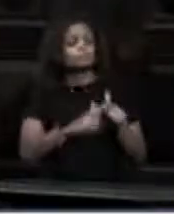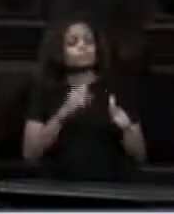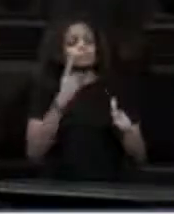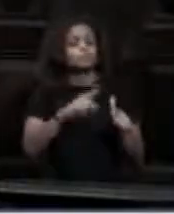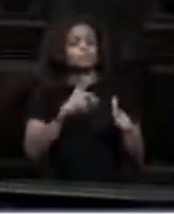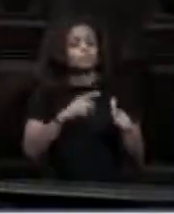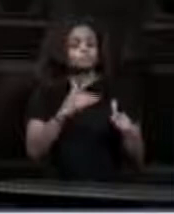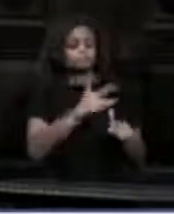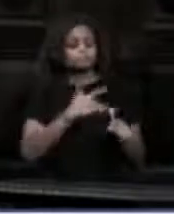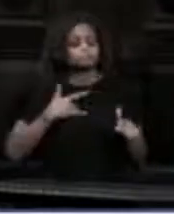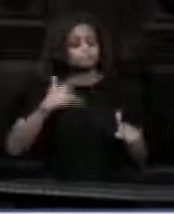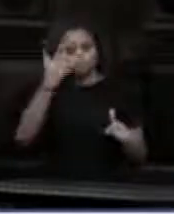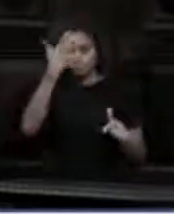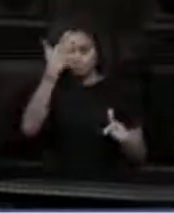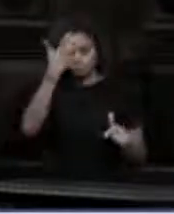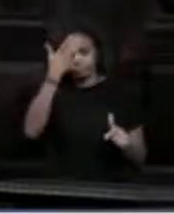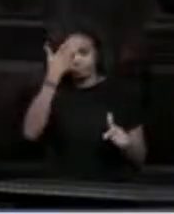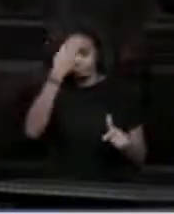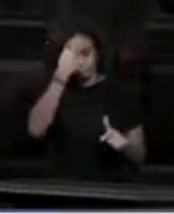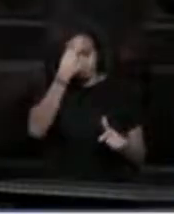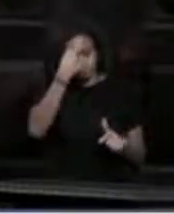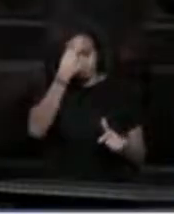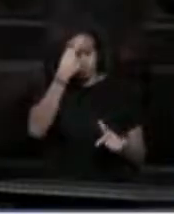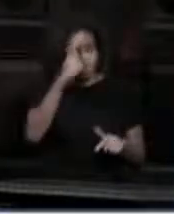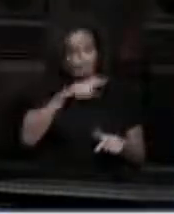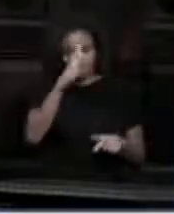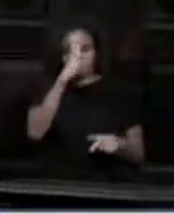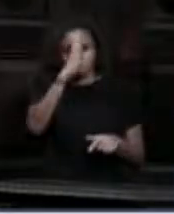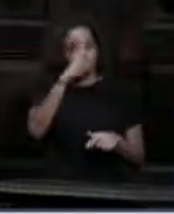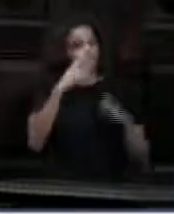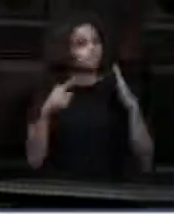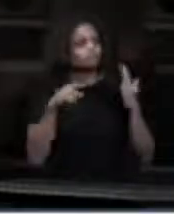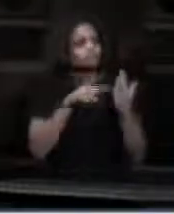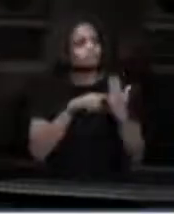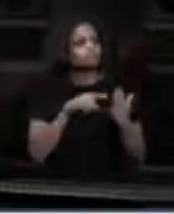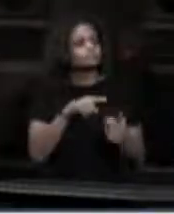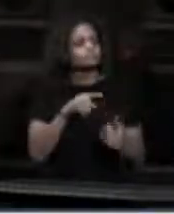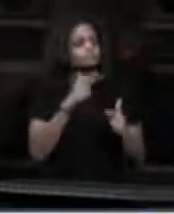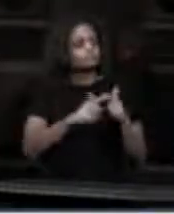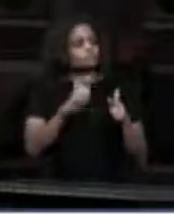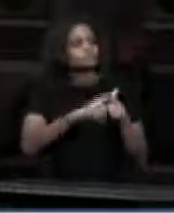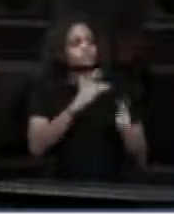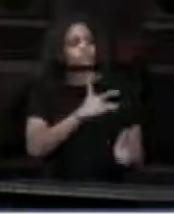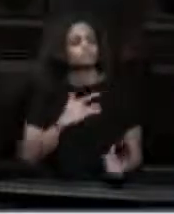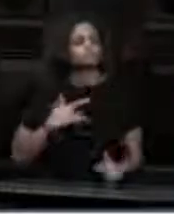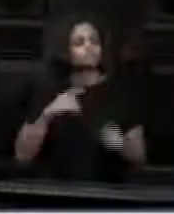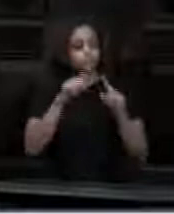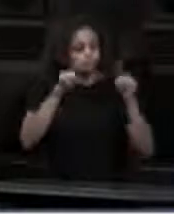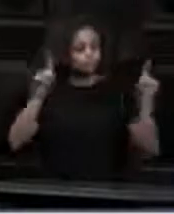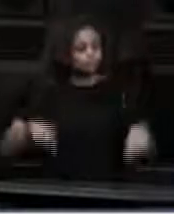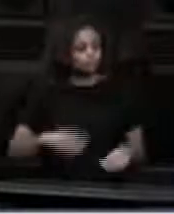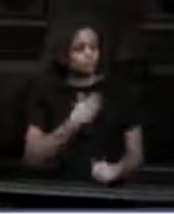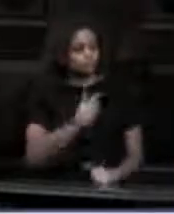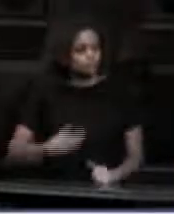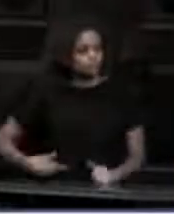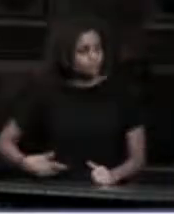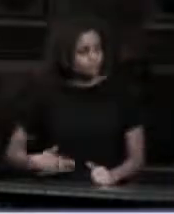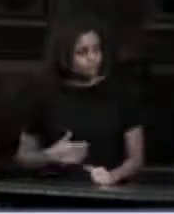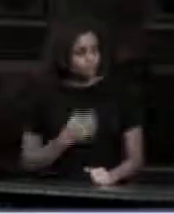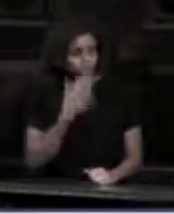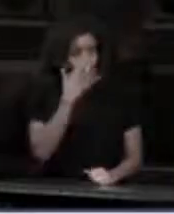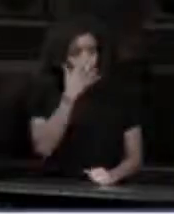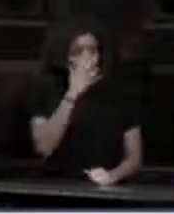mental estão no centro dos problemas de saúde enfrentados por esses servidores públicos.